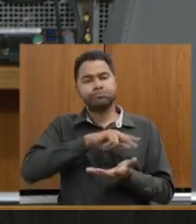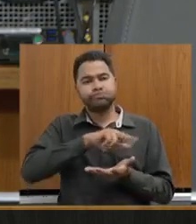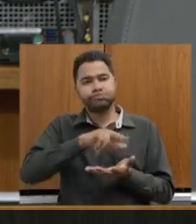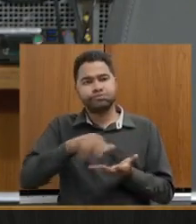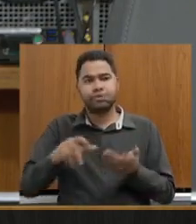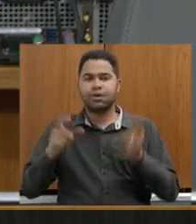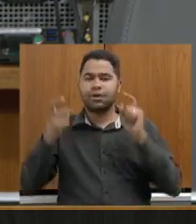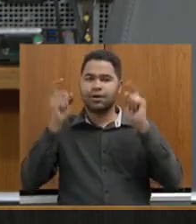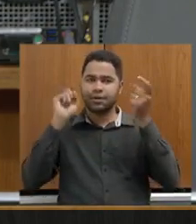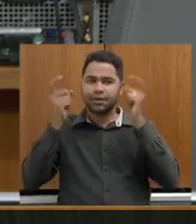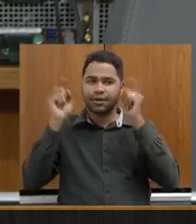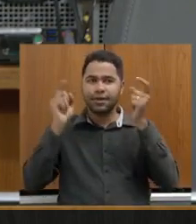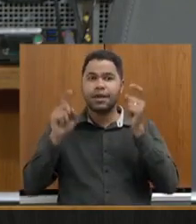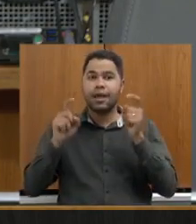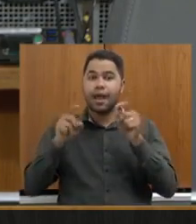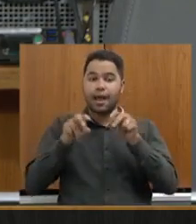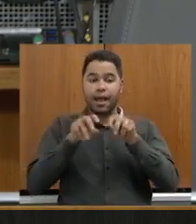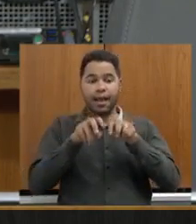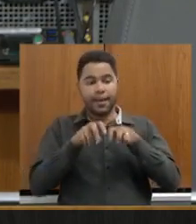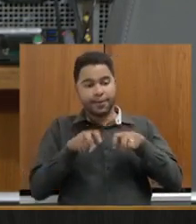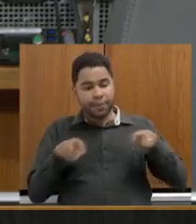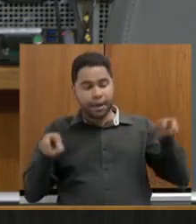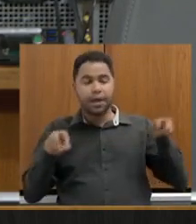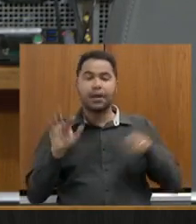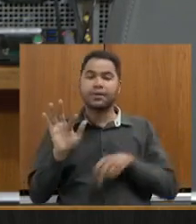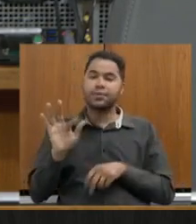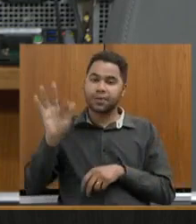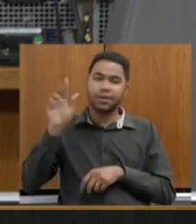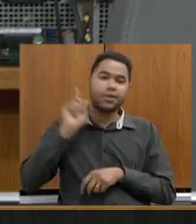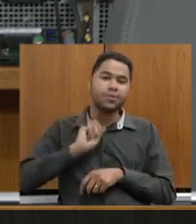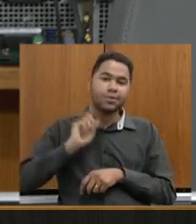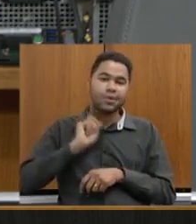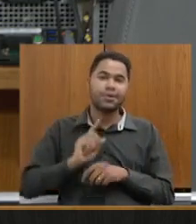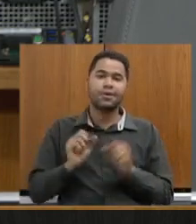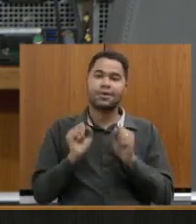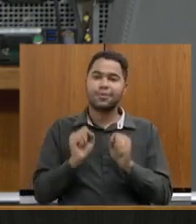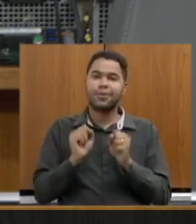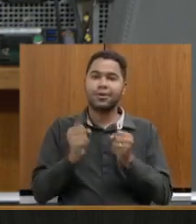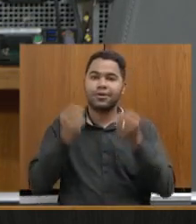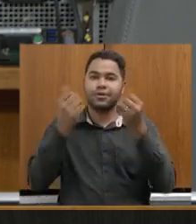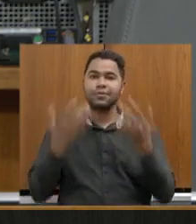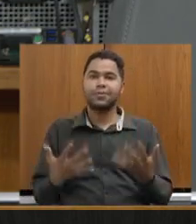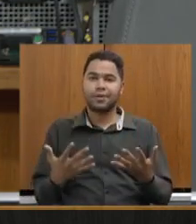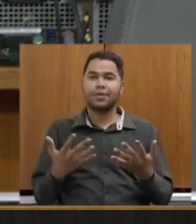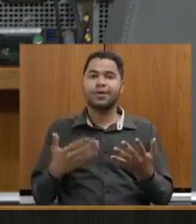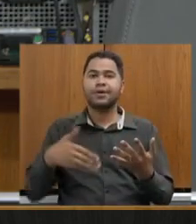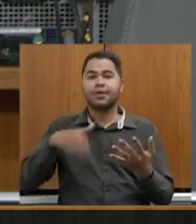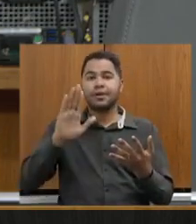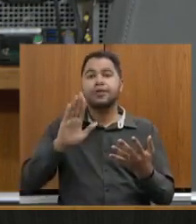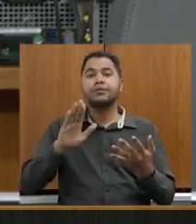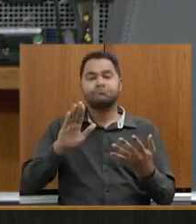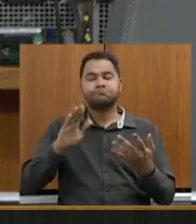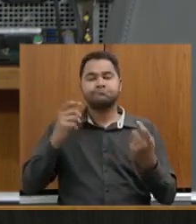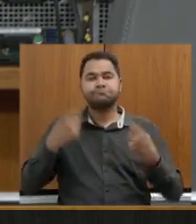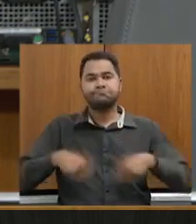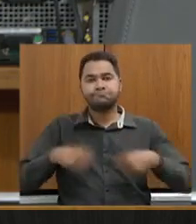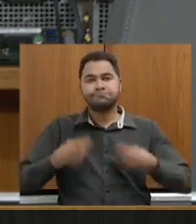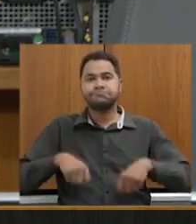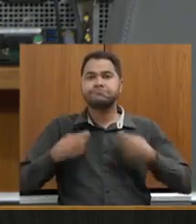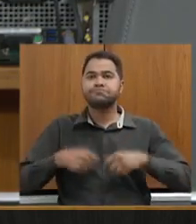reuniões da bancada Federal mineira aonde eu pude até falar né sobre a questão da necessidade